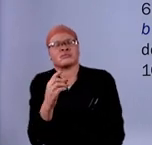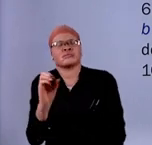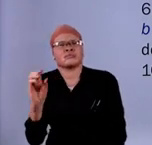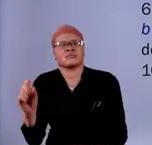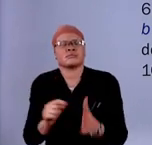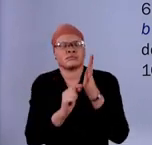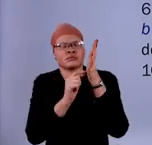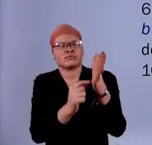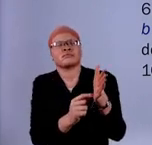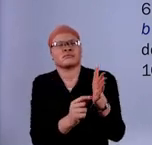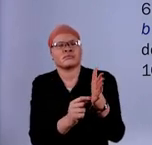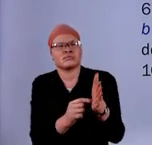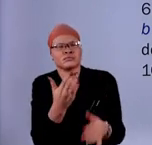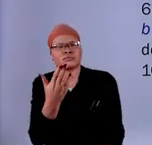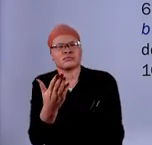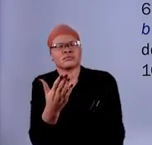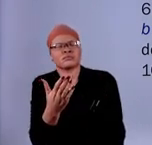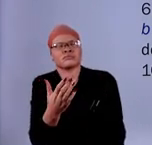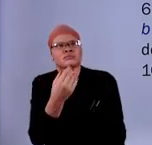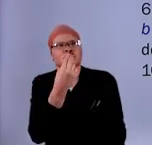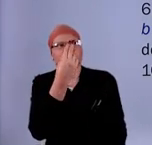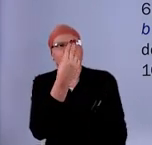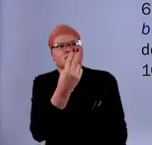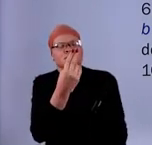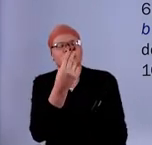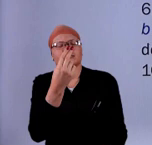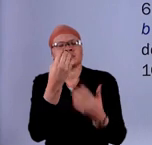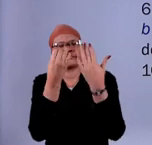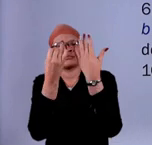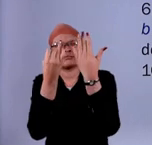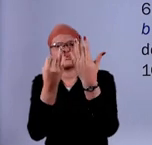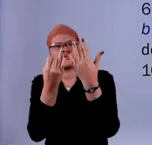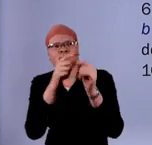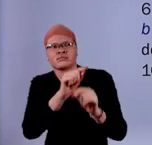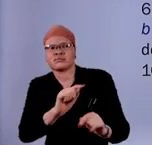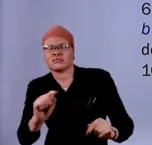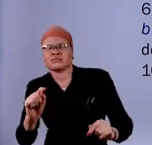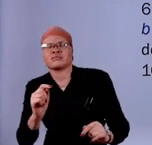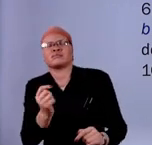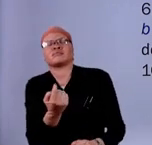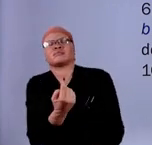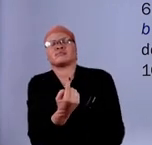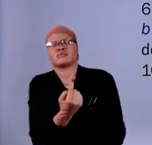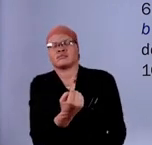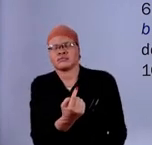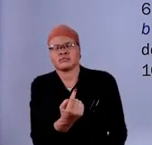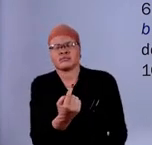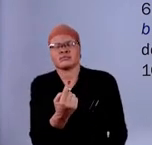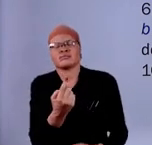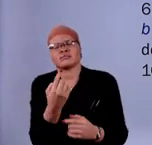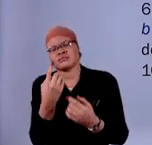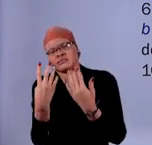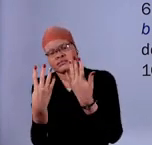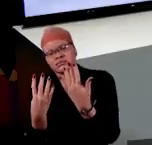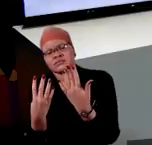exemplo esta fração Leste 2719 alvos ou 27